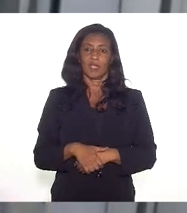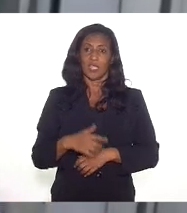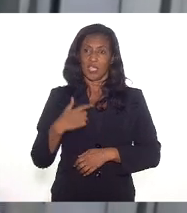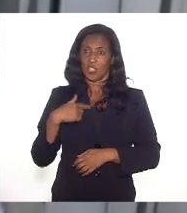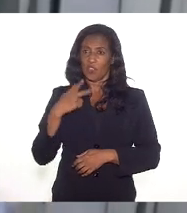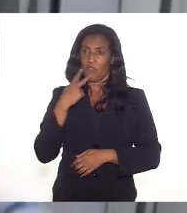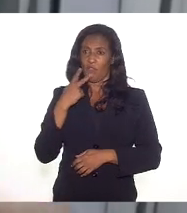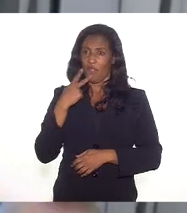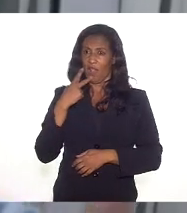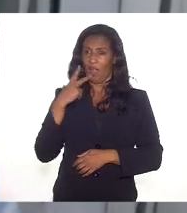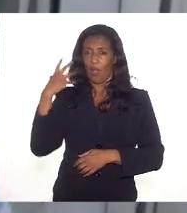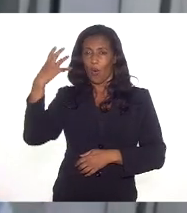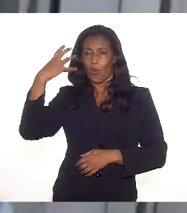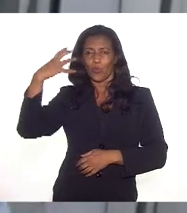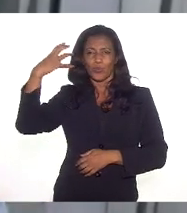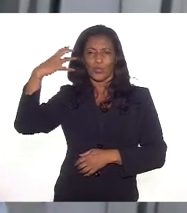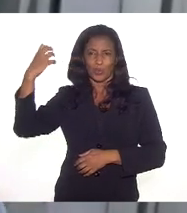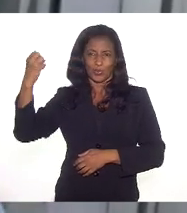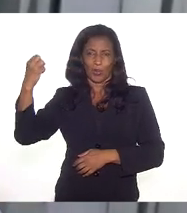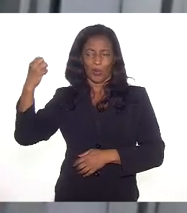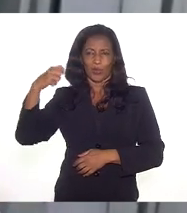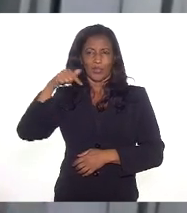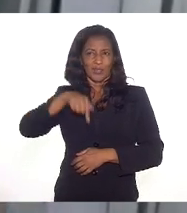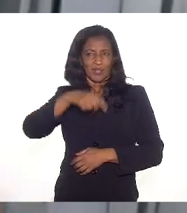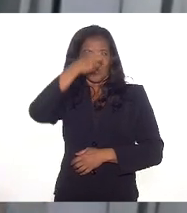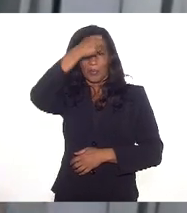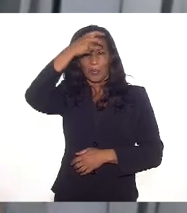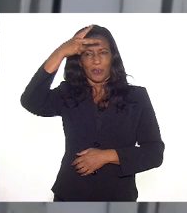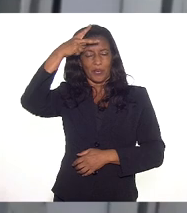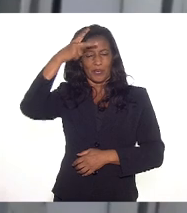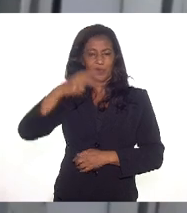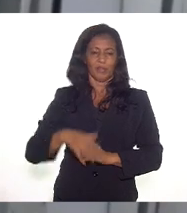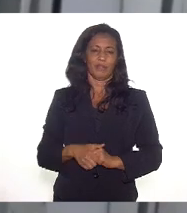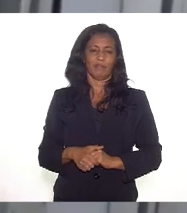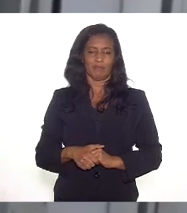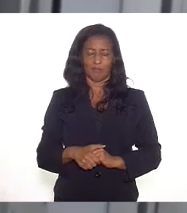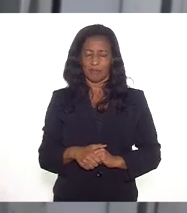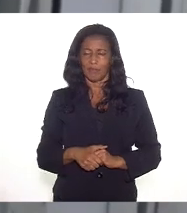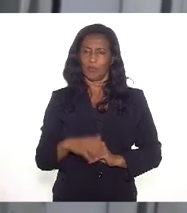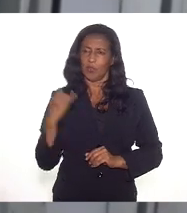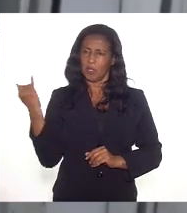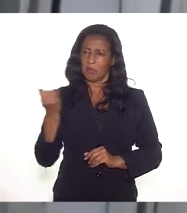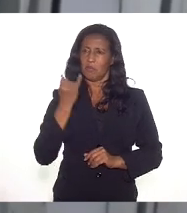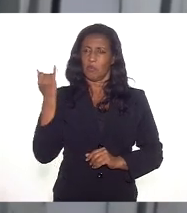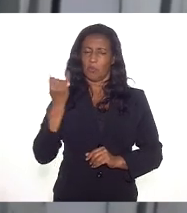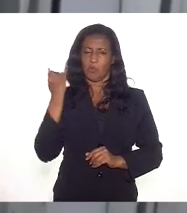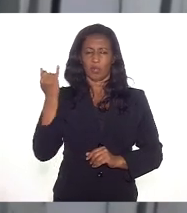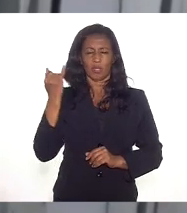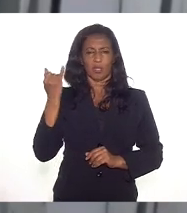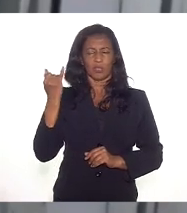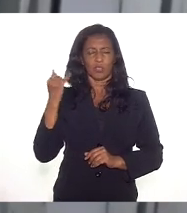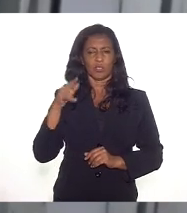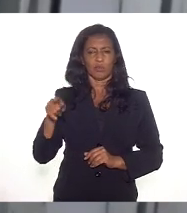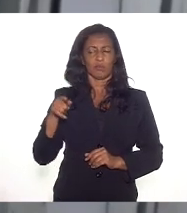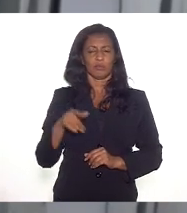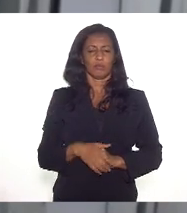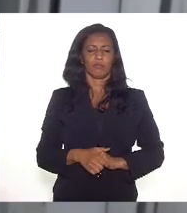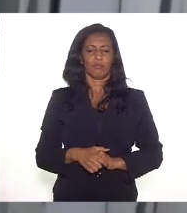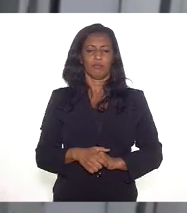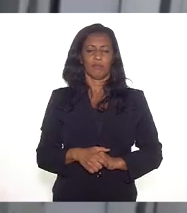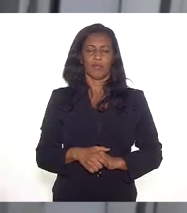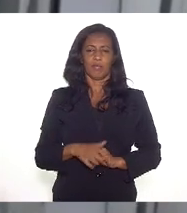homossexualidade no exercício do mandato de prefeito. Isso foi muito importante para o movimento